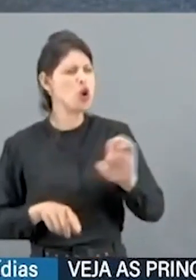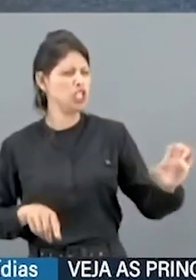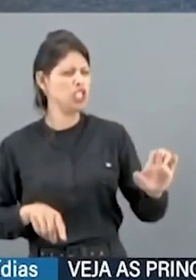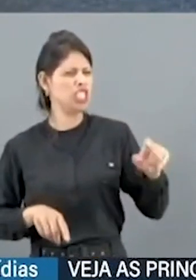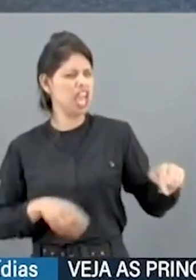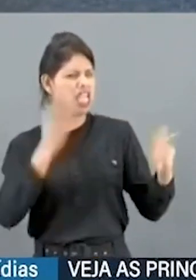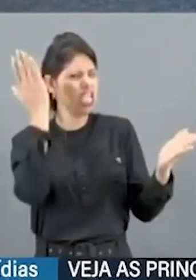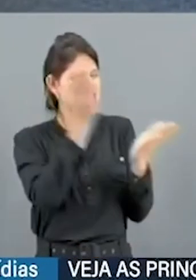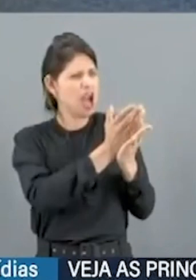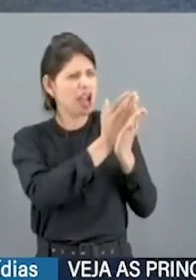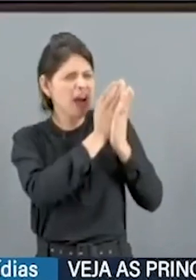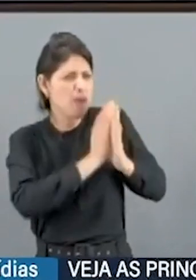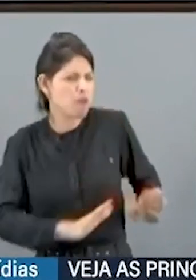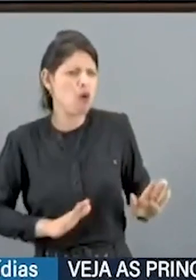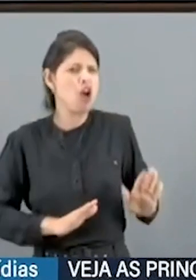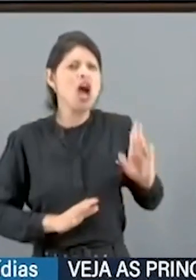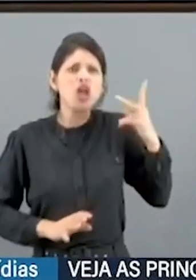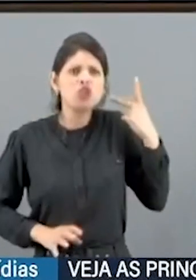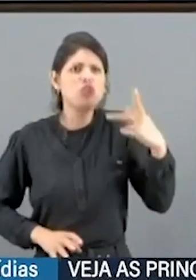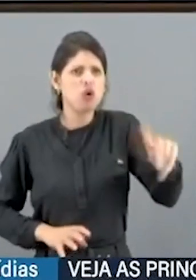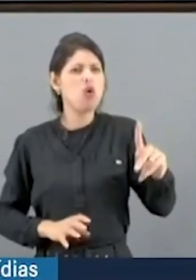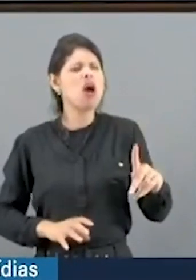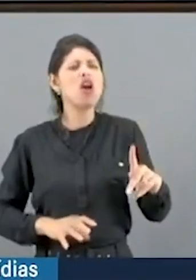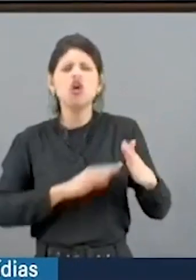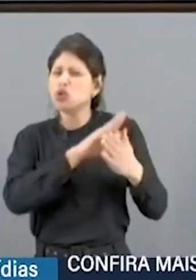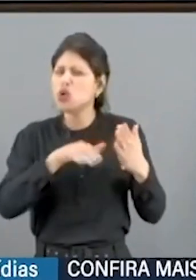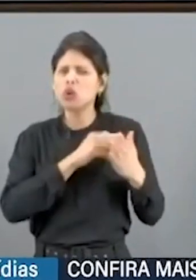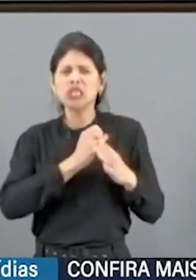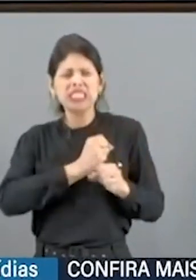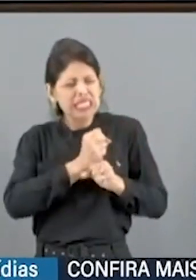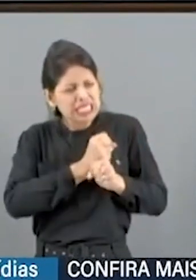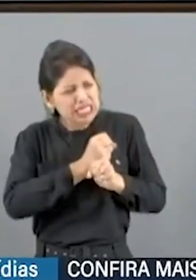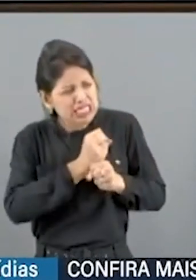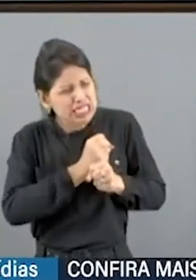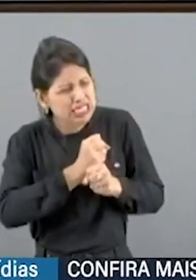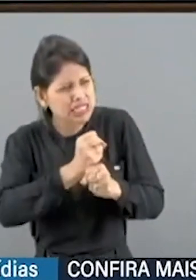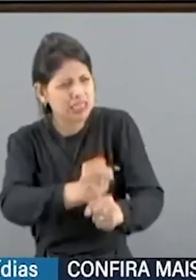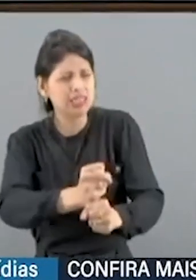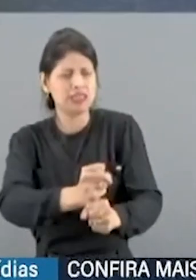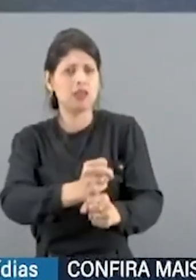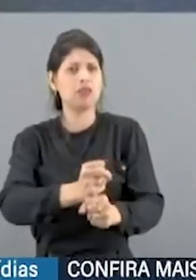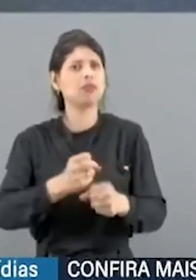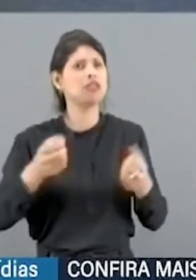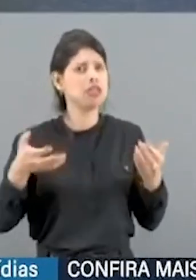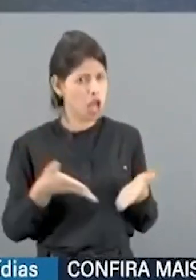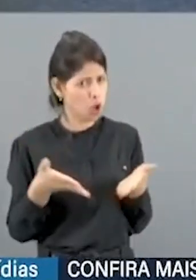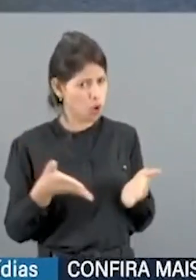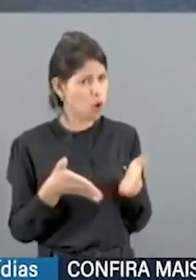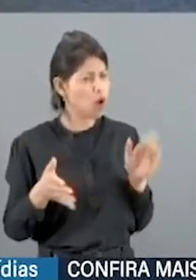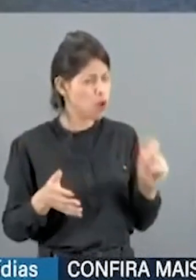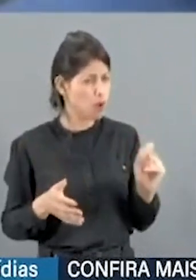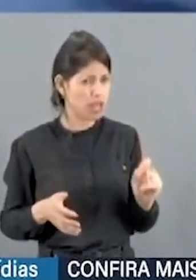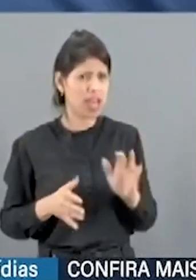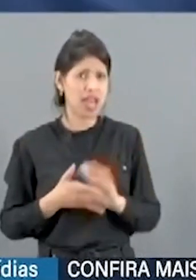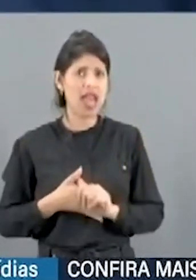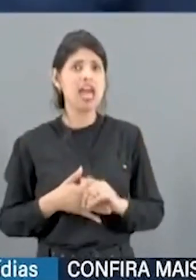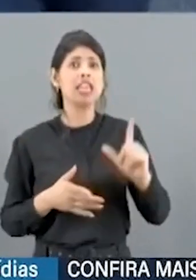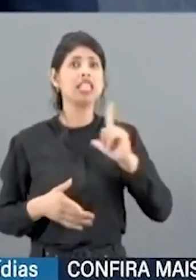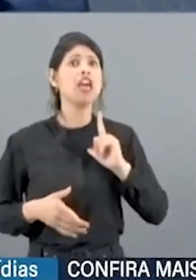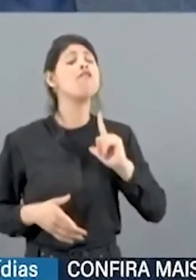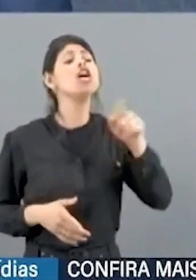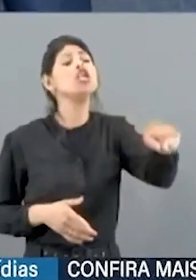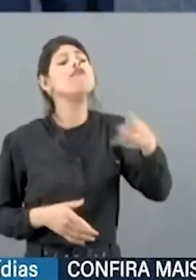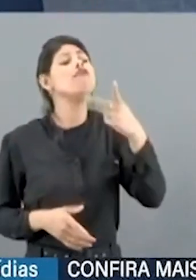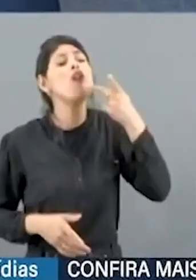destruiu a imagem dos Senhores durante todos esses anos agora hoje aqui um chamou o senhor